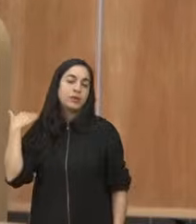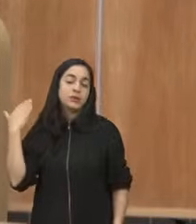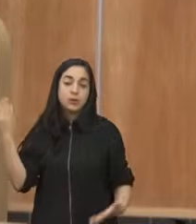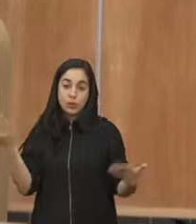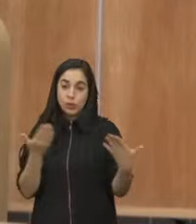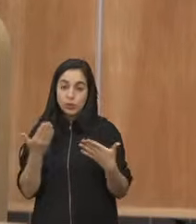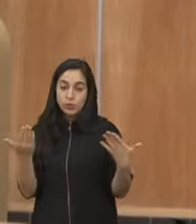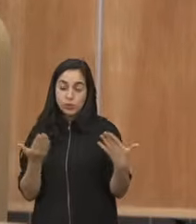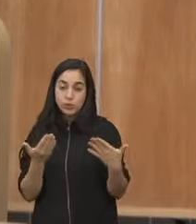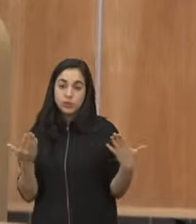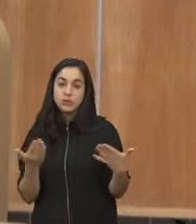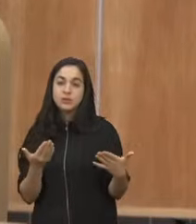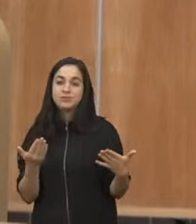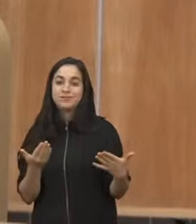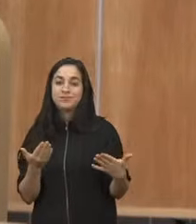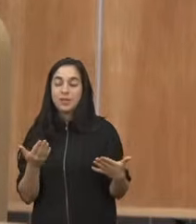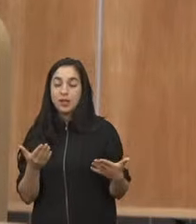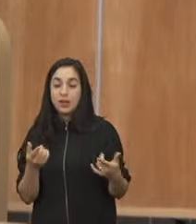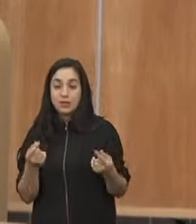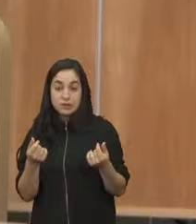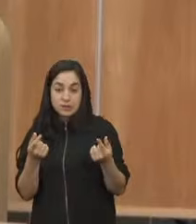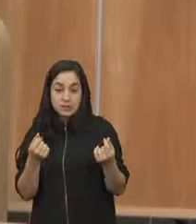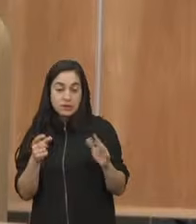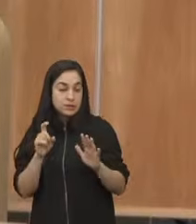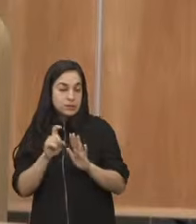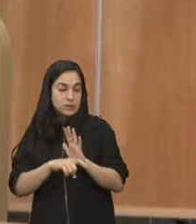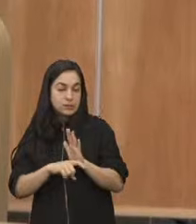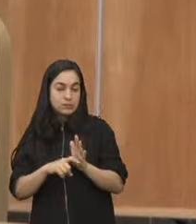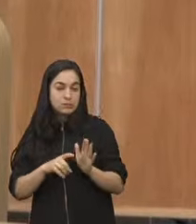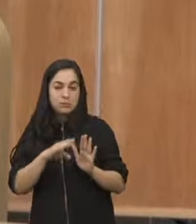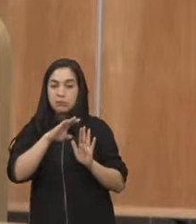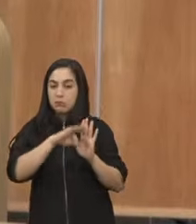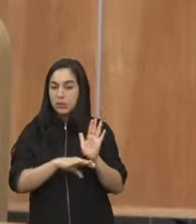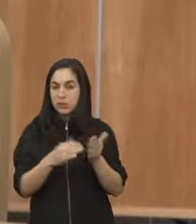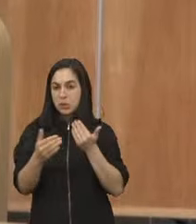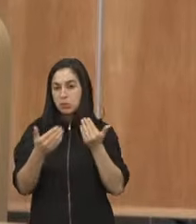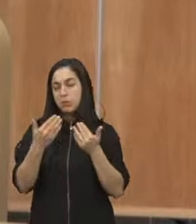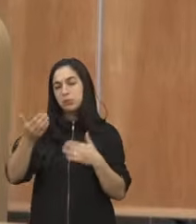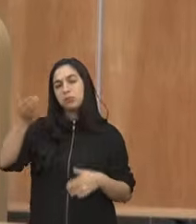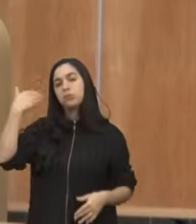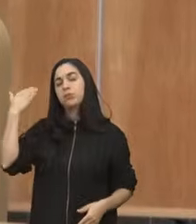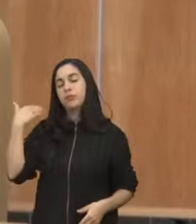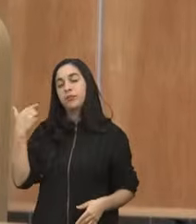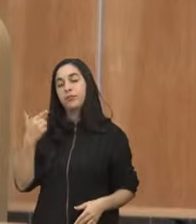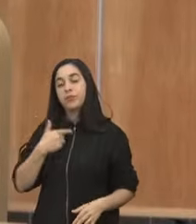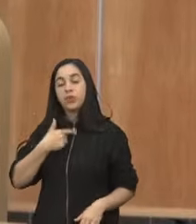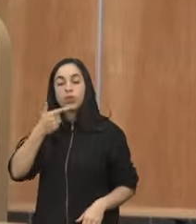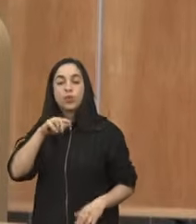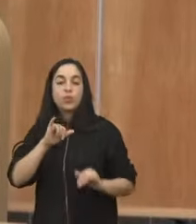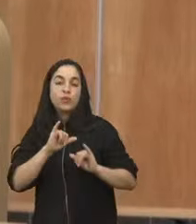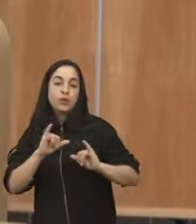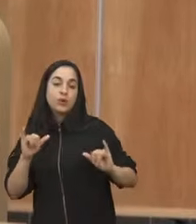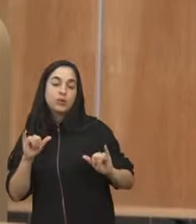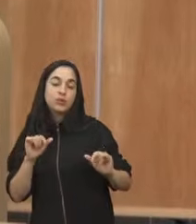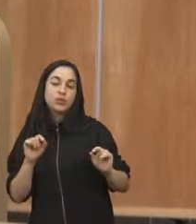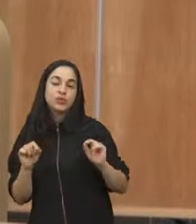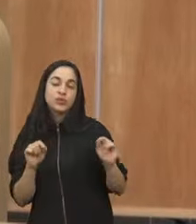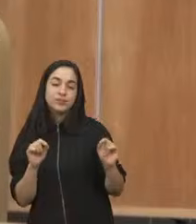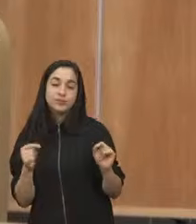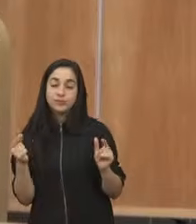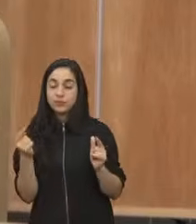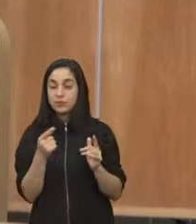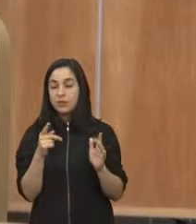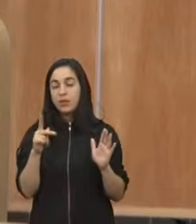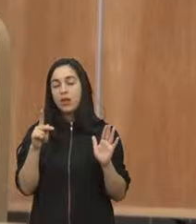E você tem que manter aquele equilíbrio. Volto a dizer, É um